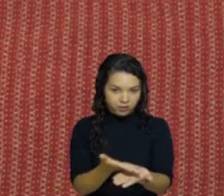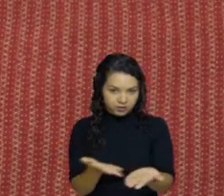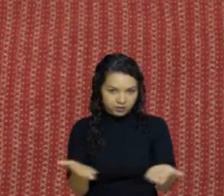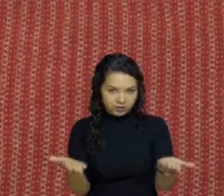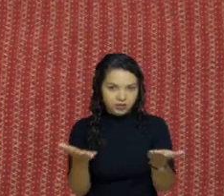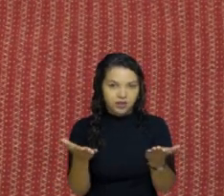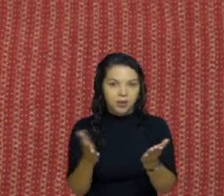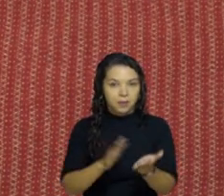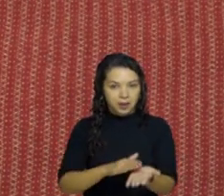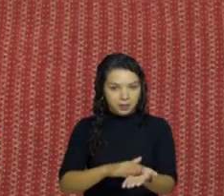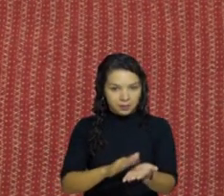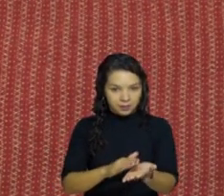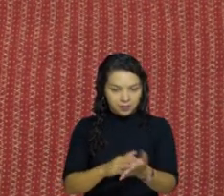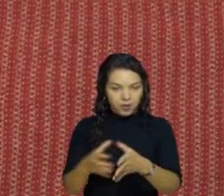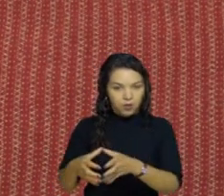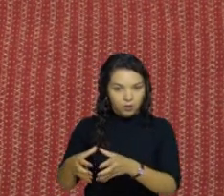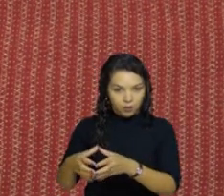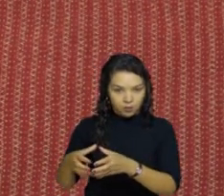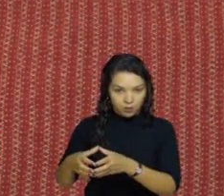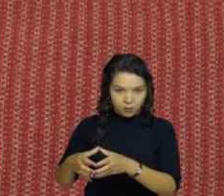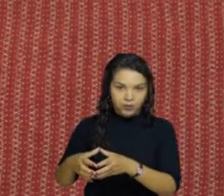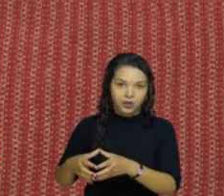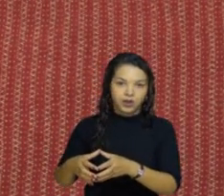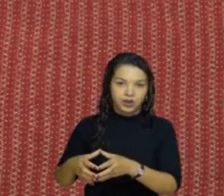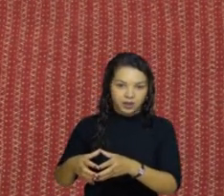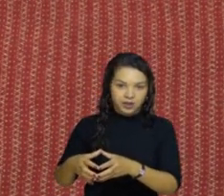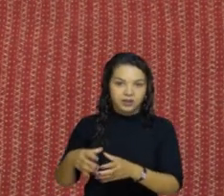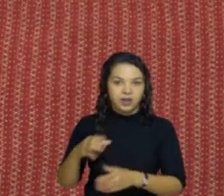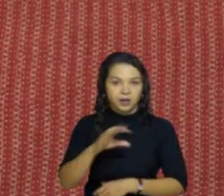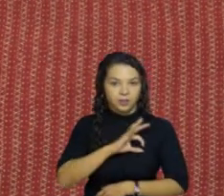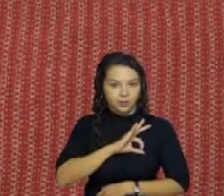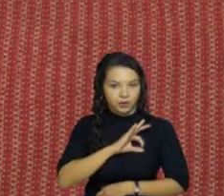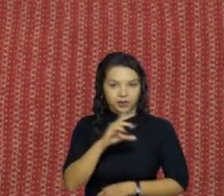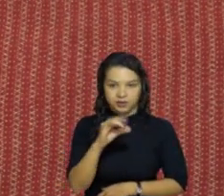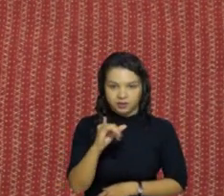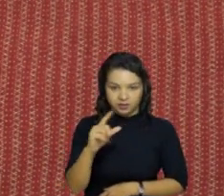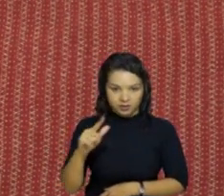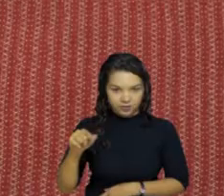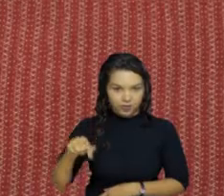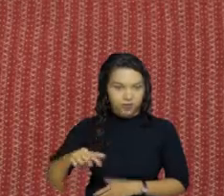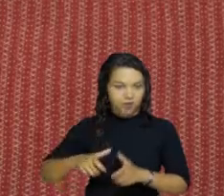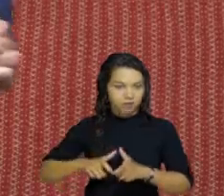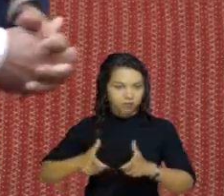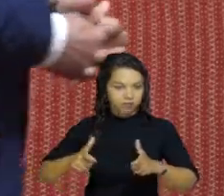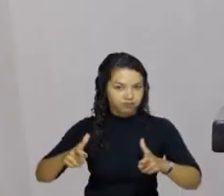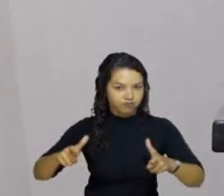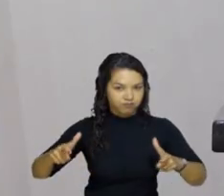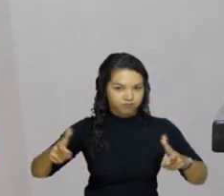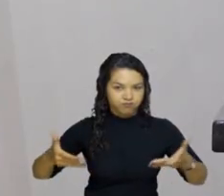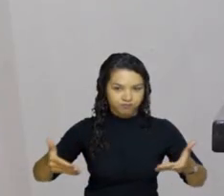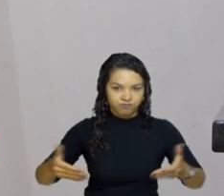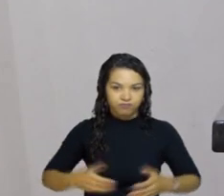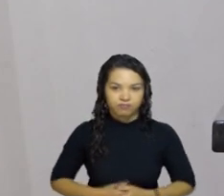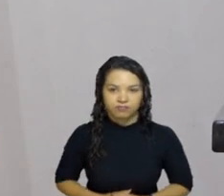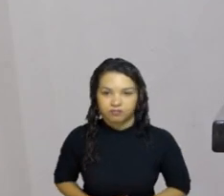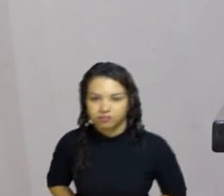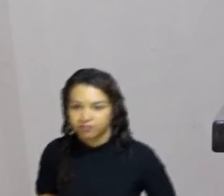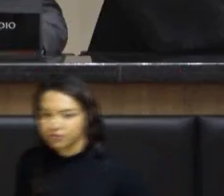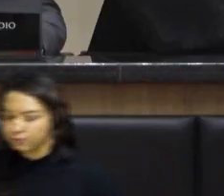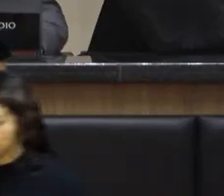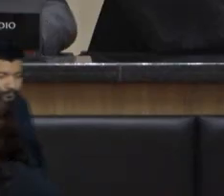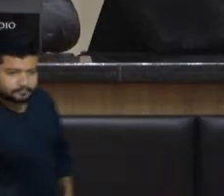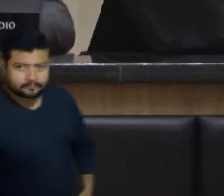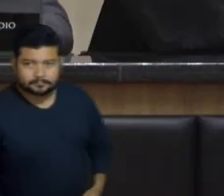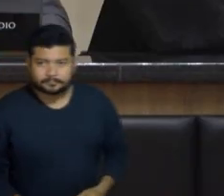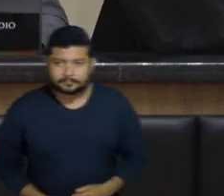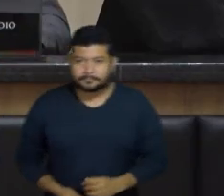nosso estágio da Polícia Civil, que só tende a crescer. Muito obrigado. Obrigado também aos